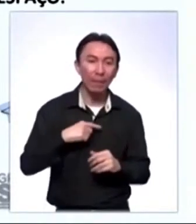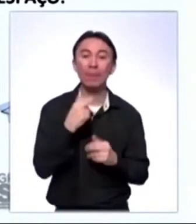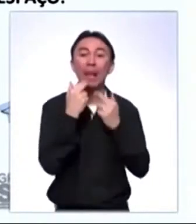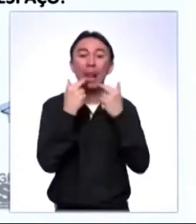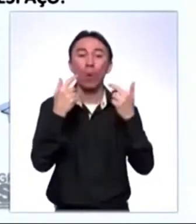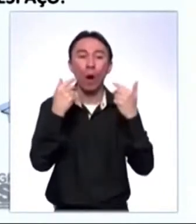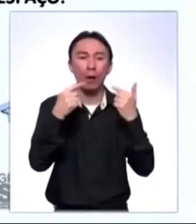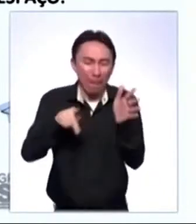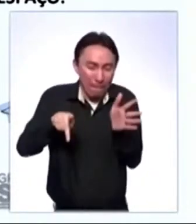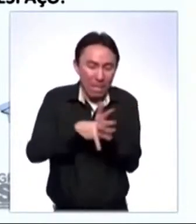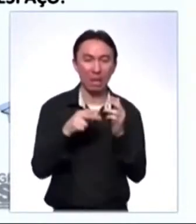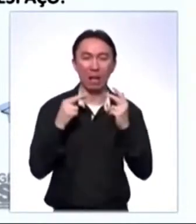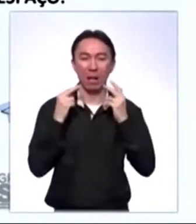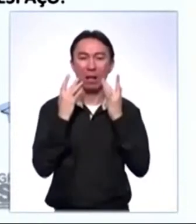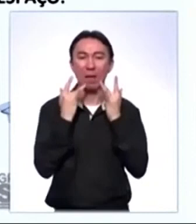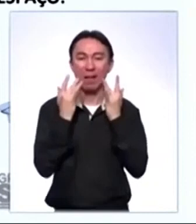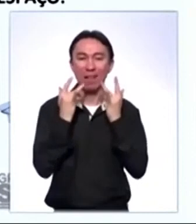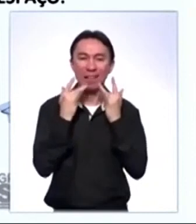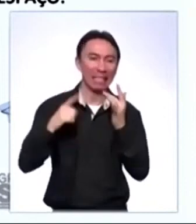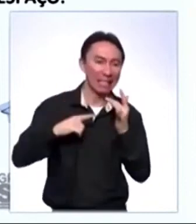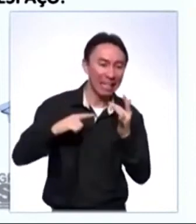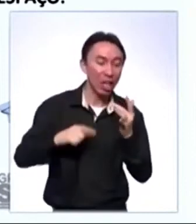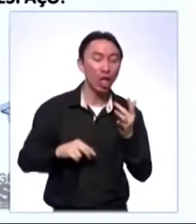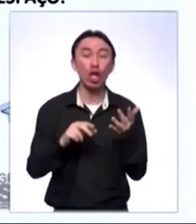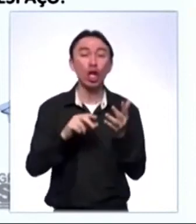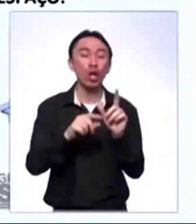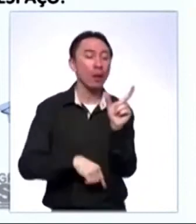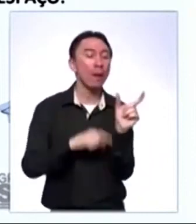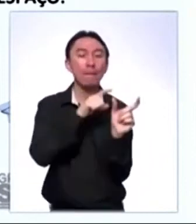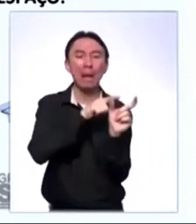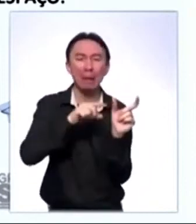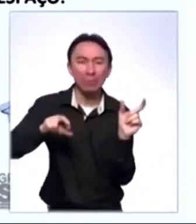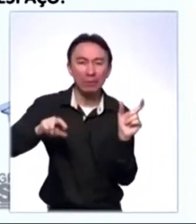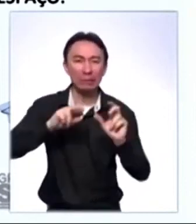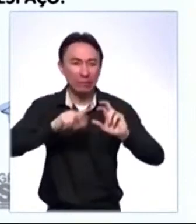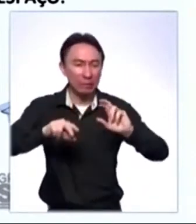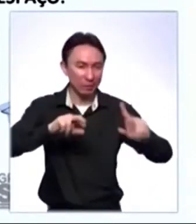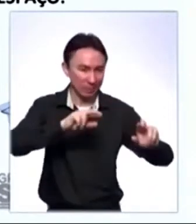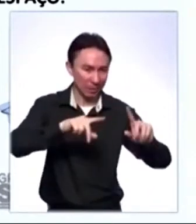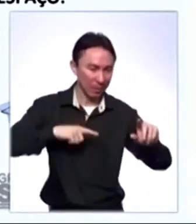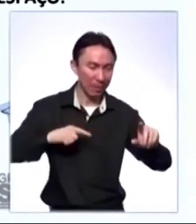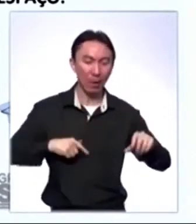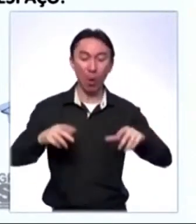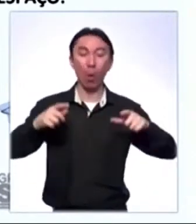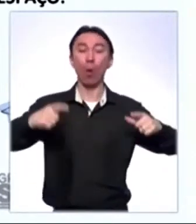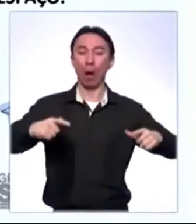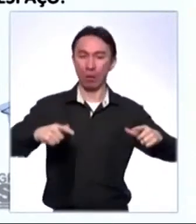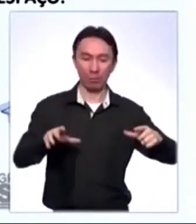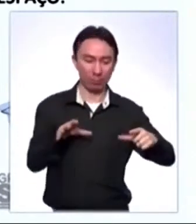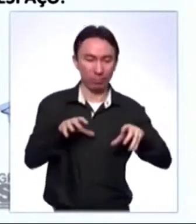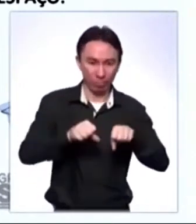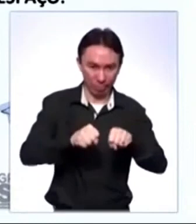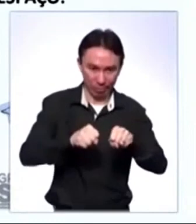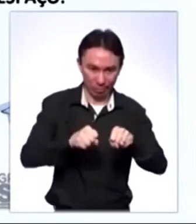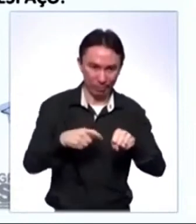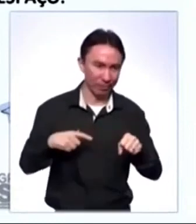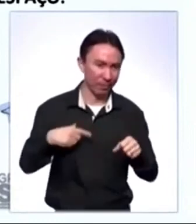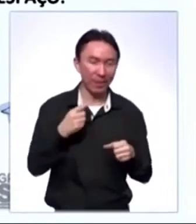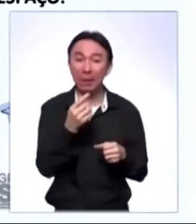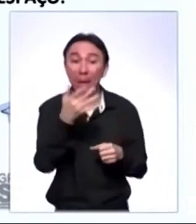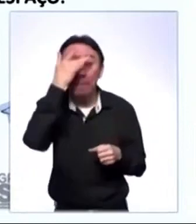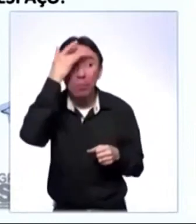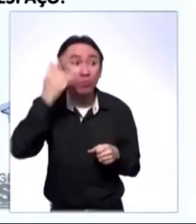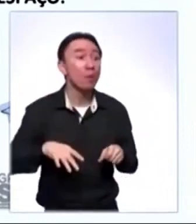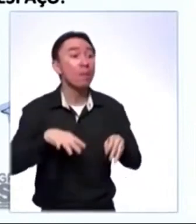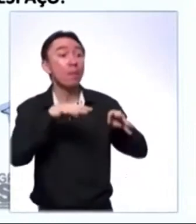teatro, existe uma diferenciação da nomenclatura que identifica a apropriação do espaço. O espaço concretamente perceptível pelo